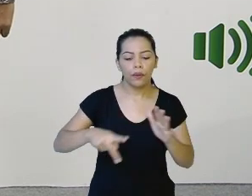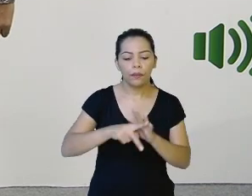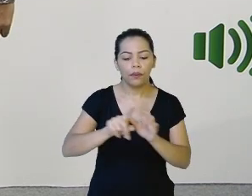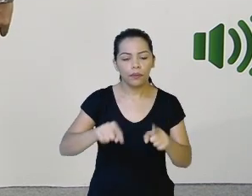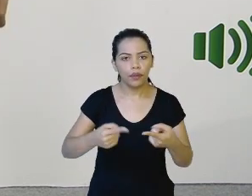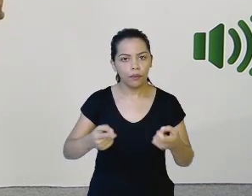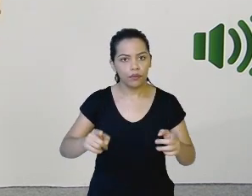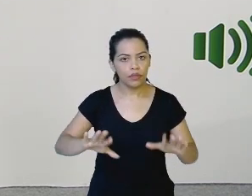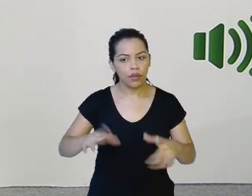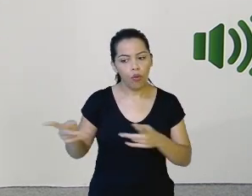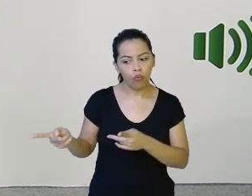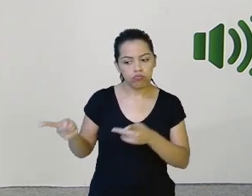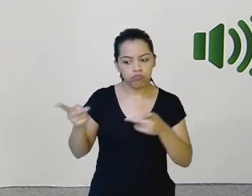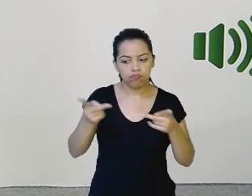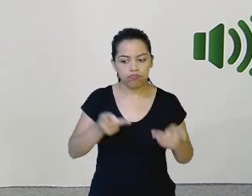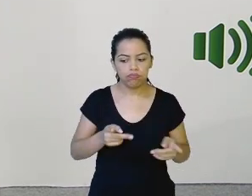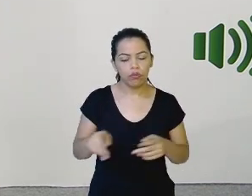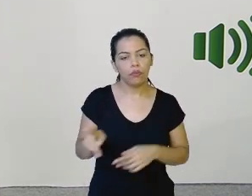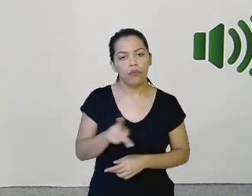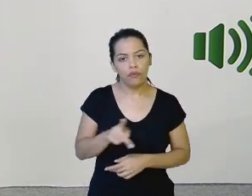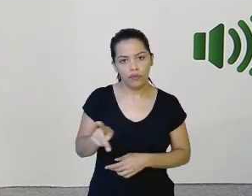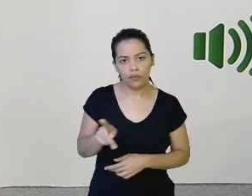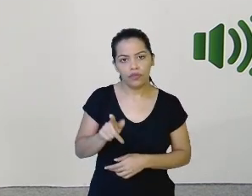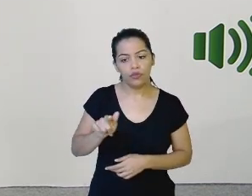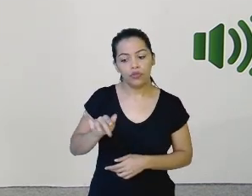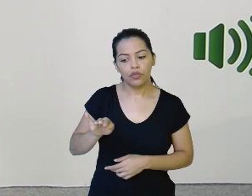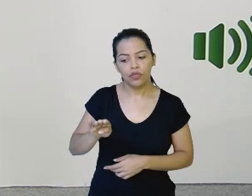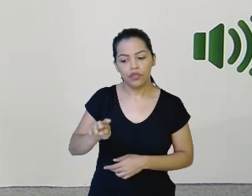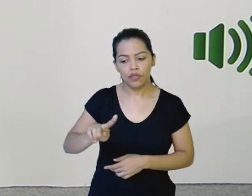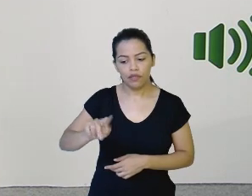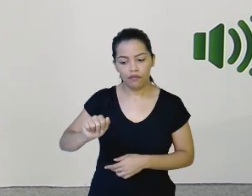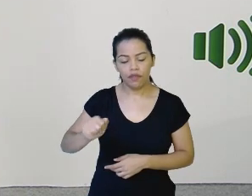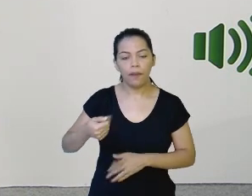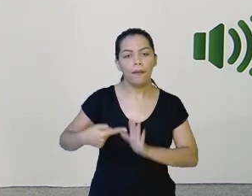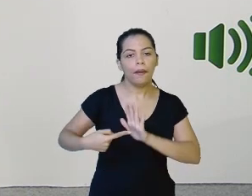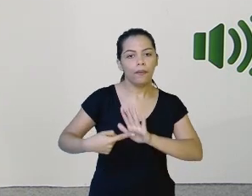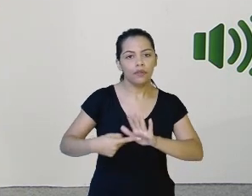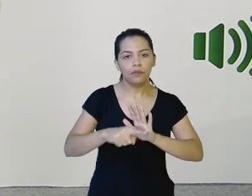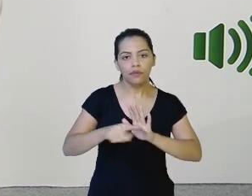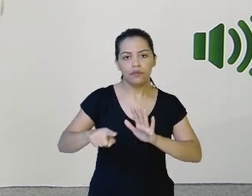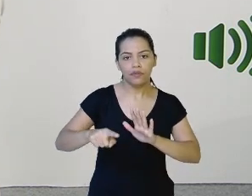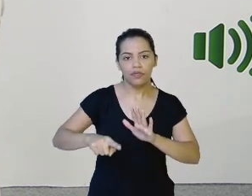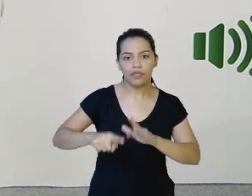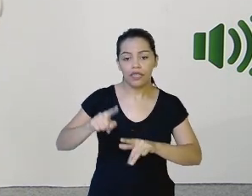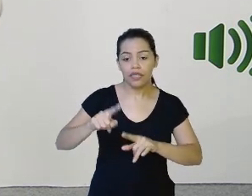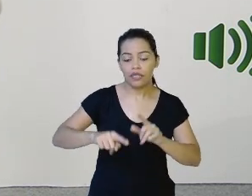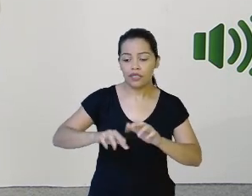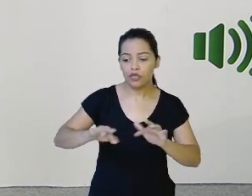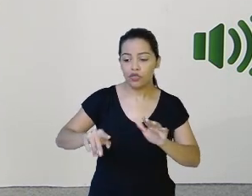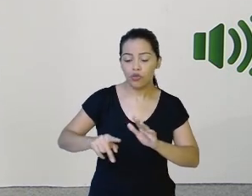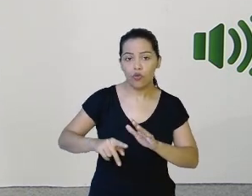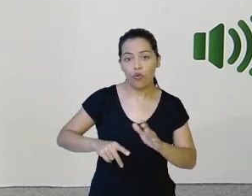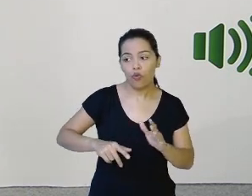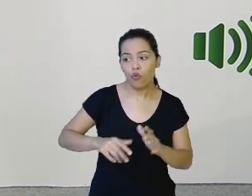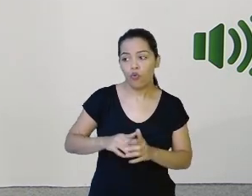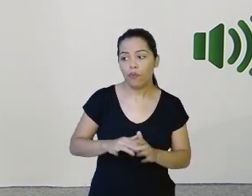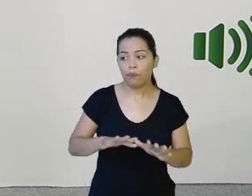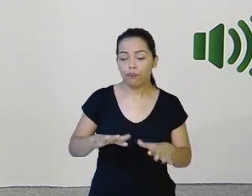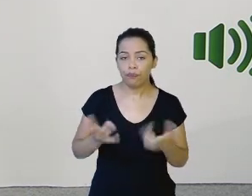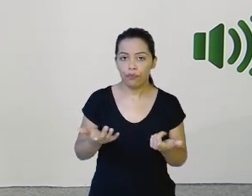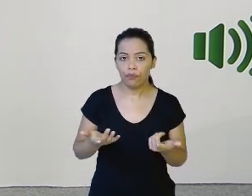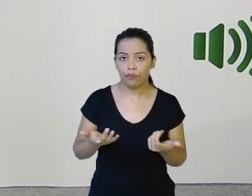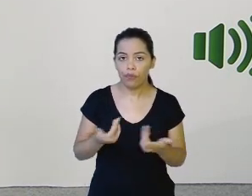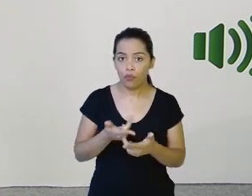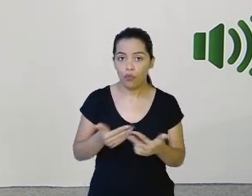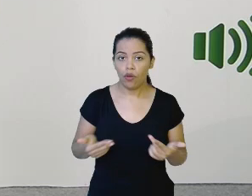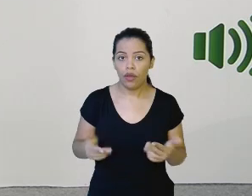eu convidei o professor Giva para apresentar para vocês um instrumento. Qual será o instrumento, professor? Bom, hoje nós vamos